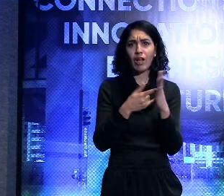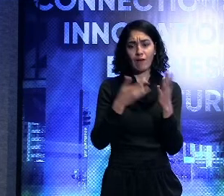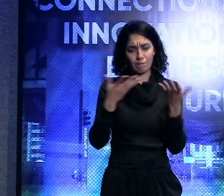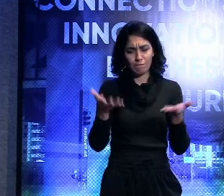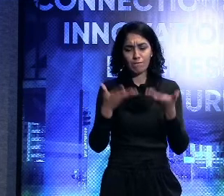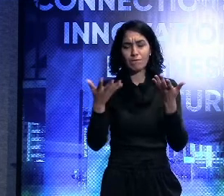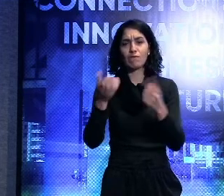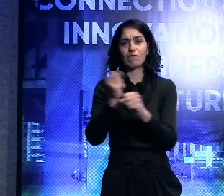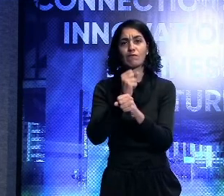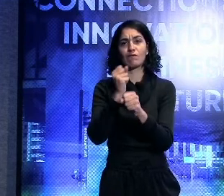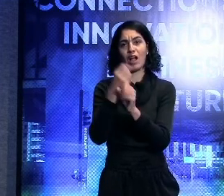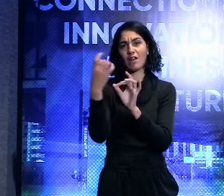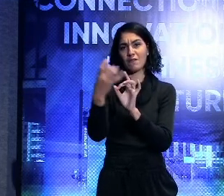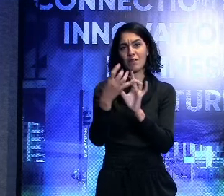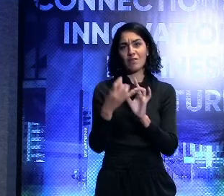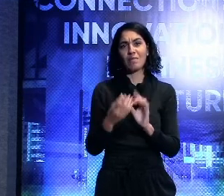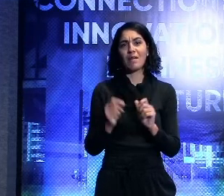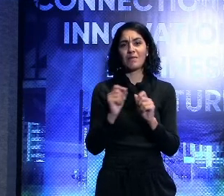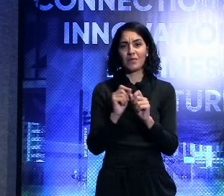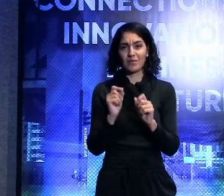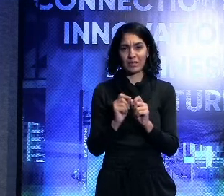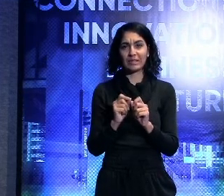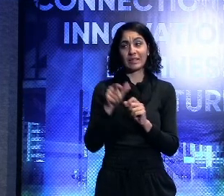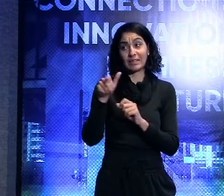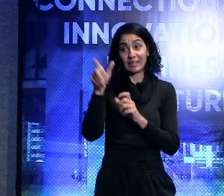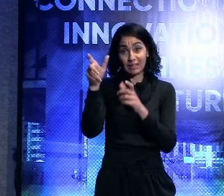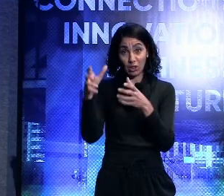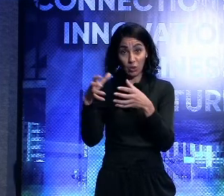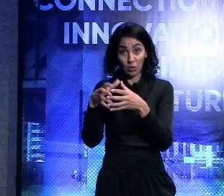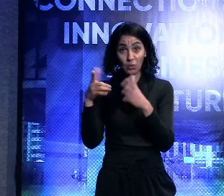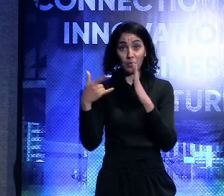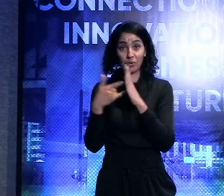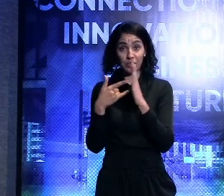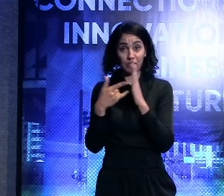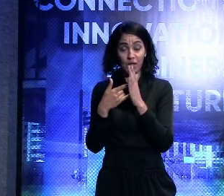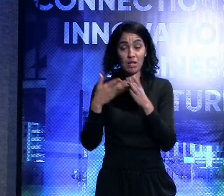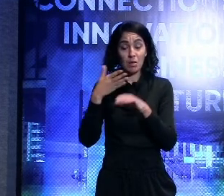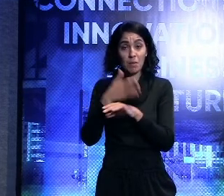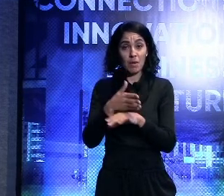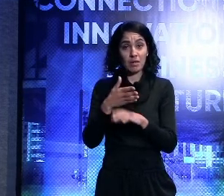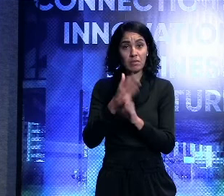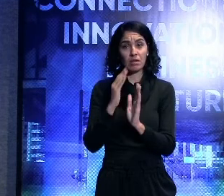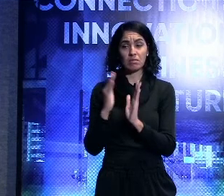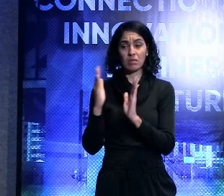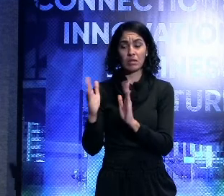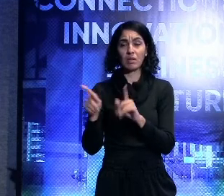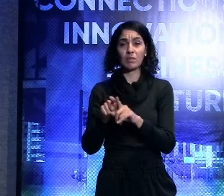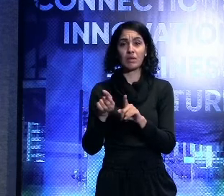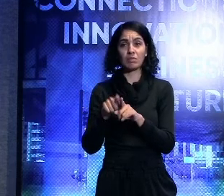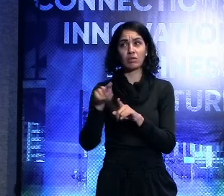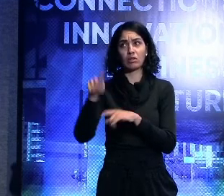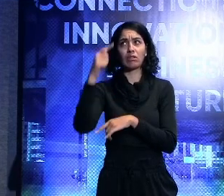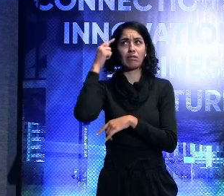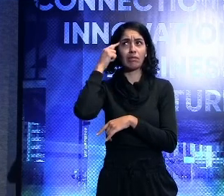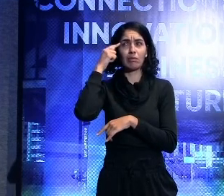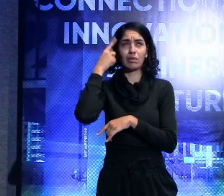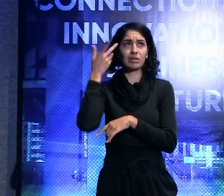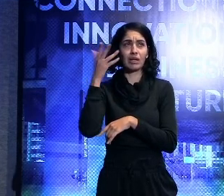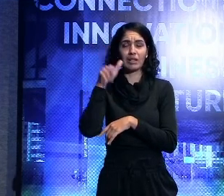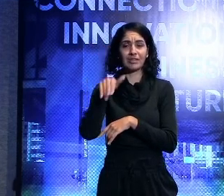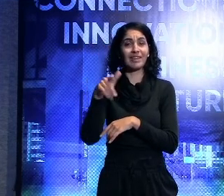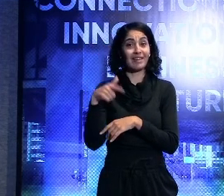dando feedbacks do que estava sendo feito. Eles, inclusive, participaram ativamente numa etapa lá onde a gente nem tinha pensado que faria sentido